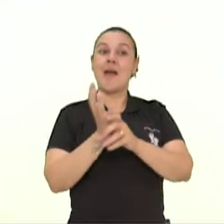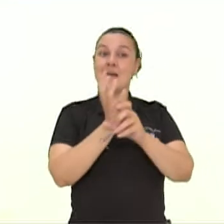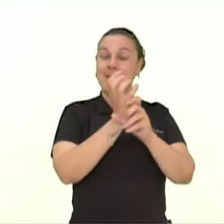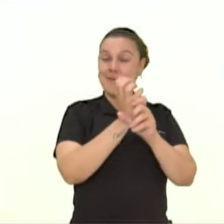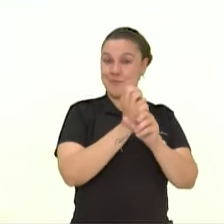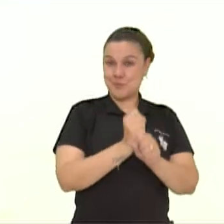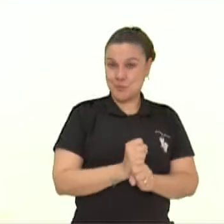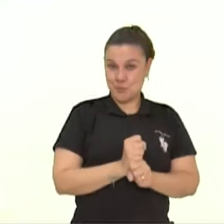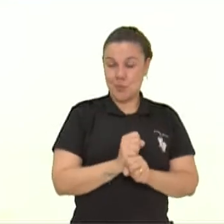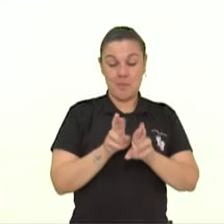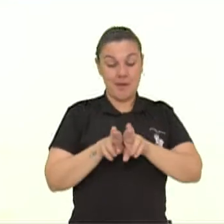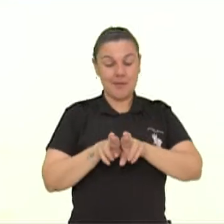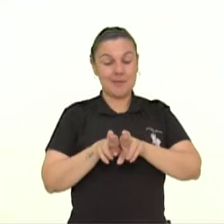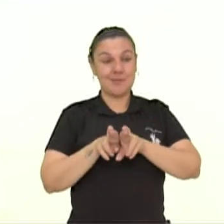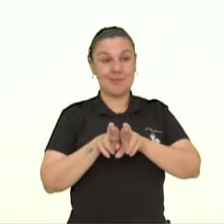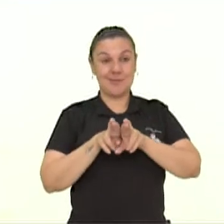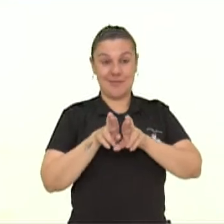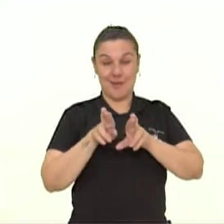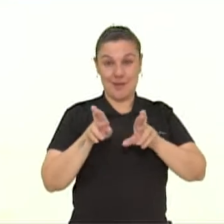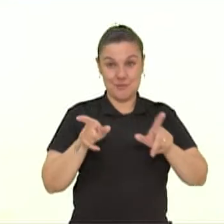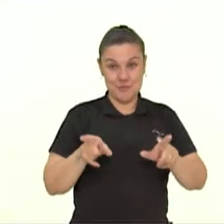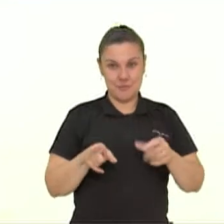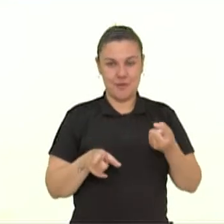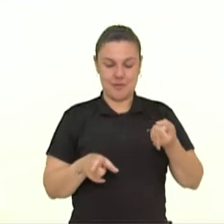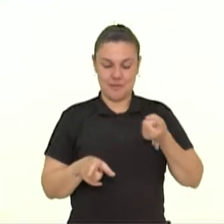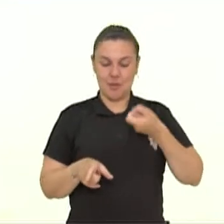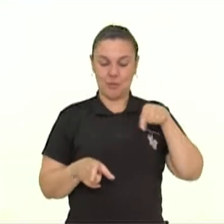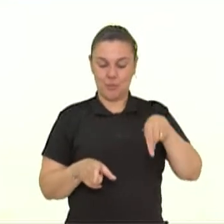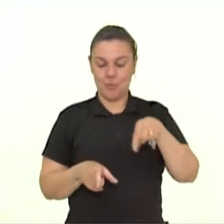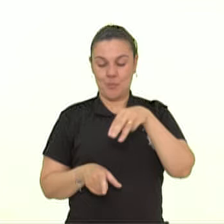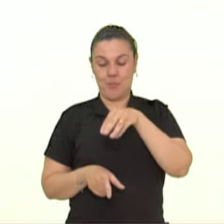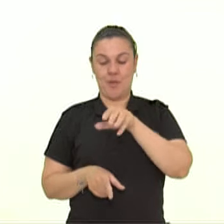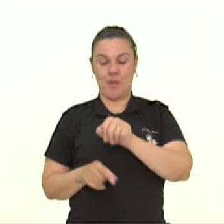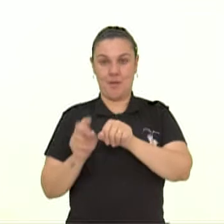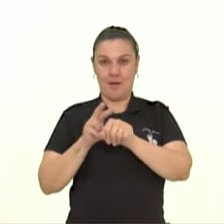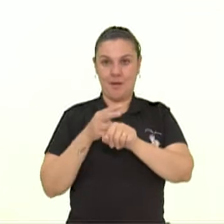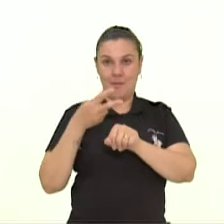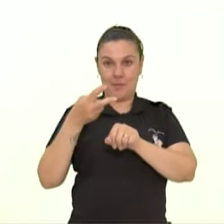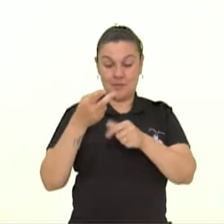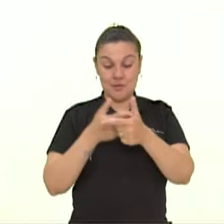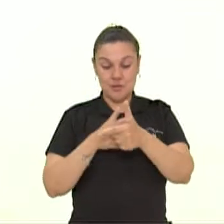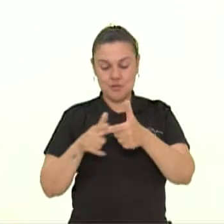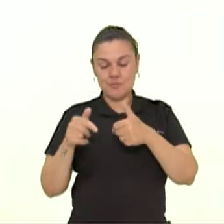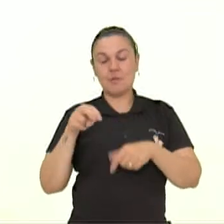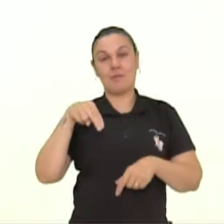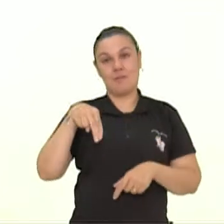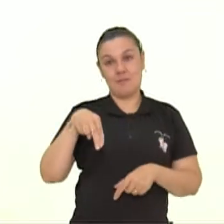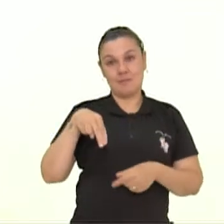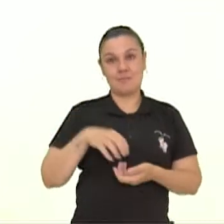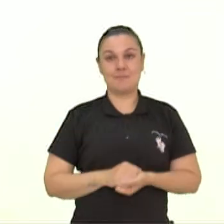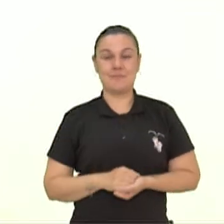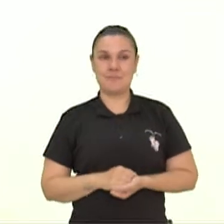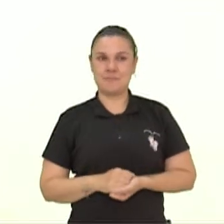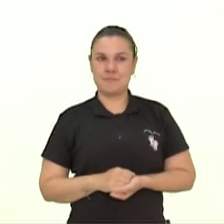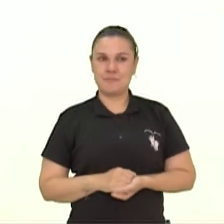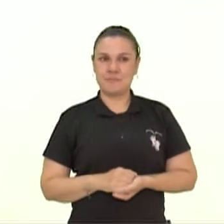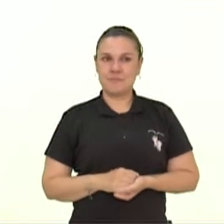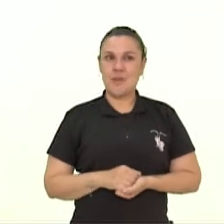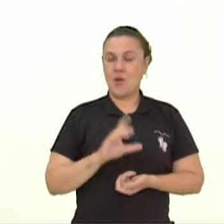dos seus n valores, dividido pela quantidade de valores, de elementos, tá? Sempre a partir do primeiro